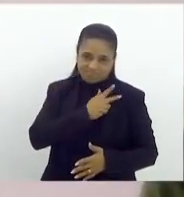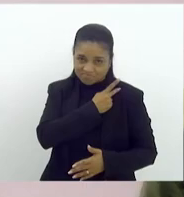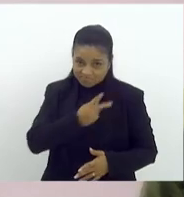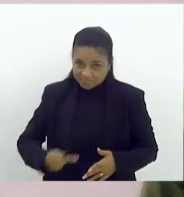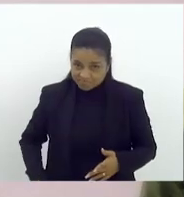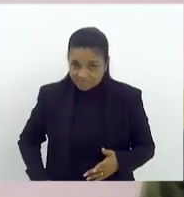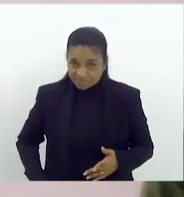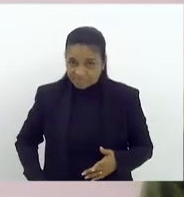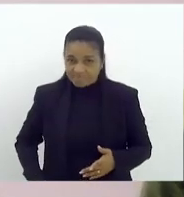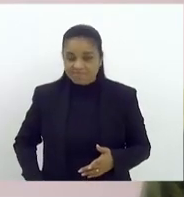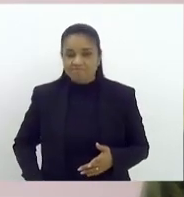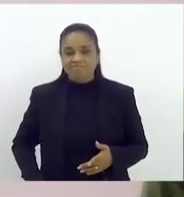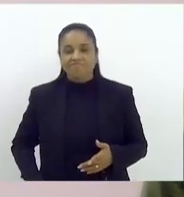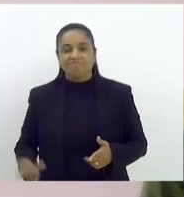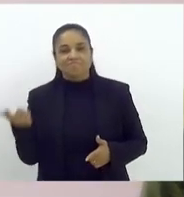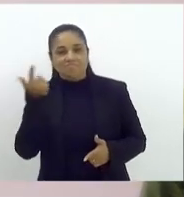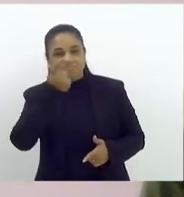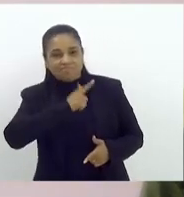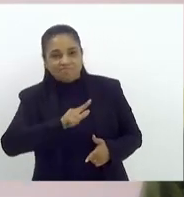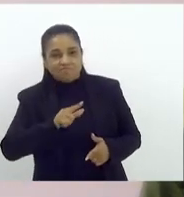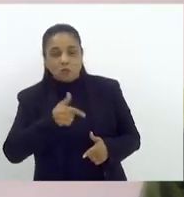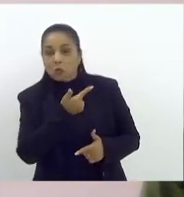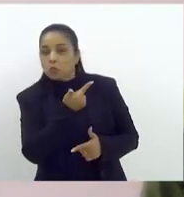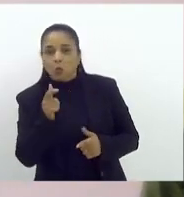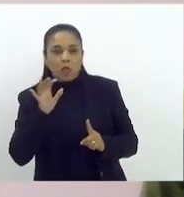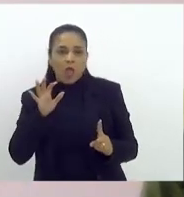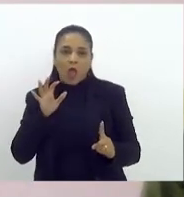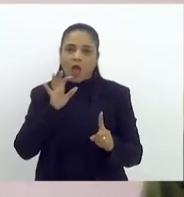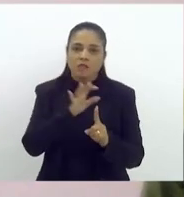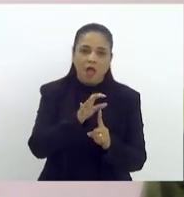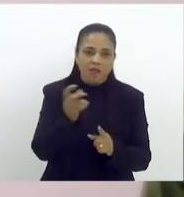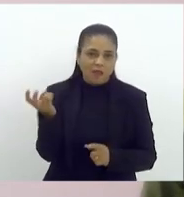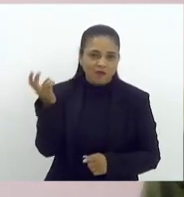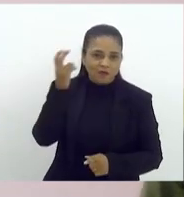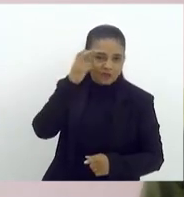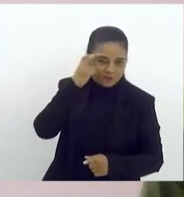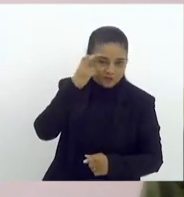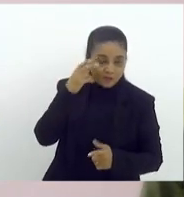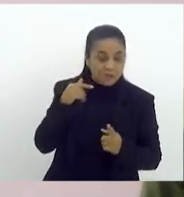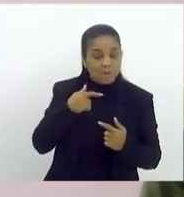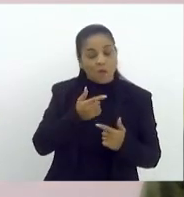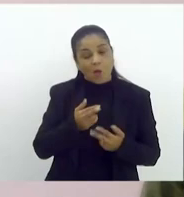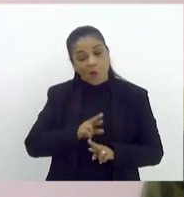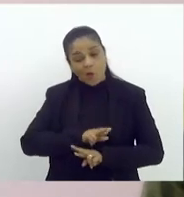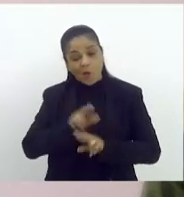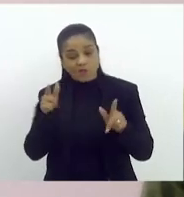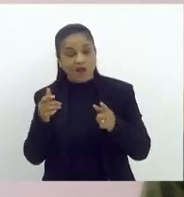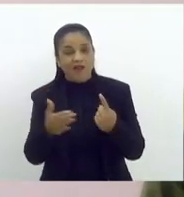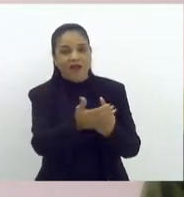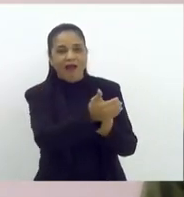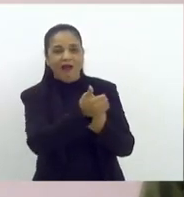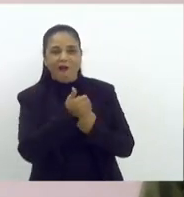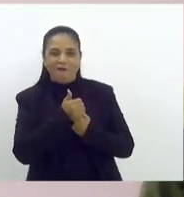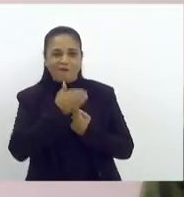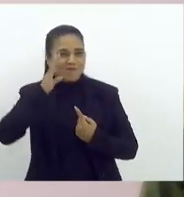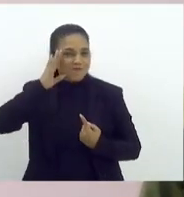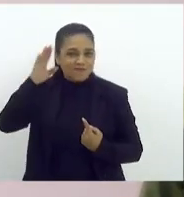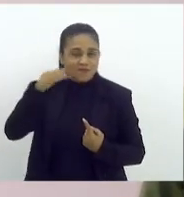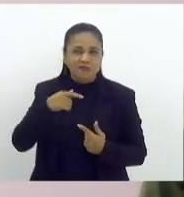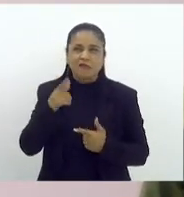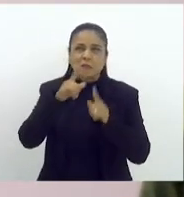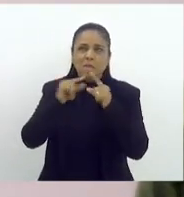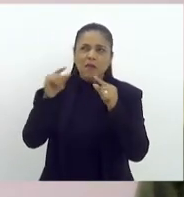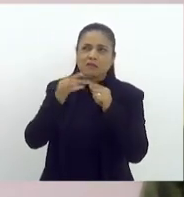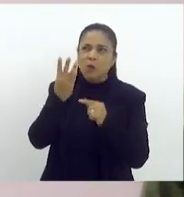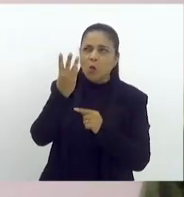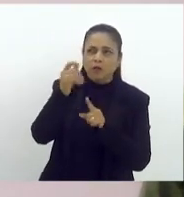não é ataques as manifestações culturais a gente tem acolhimento eu tive em Brasília três ou quatro meses